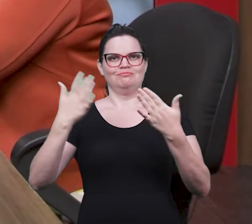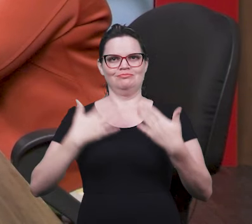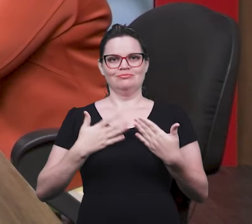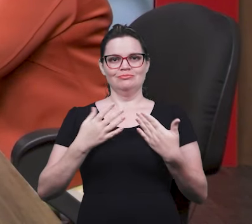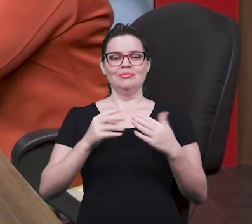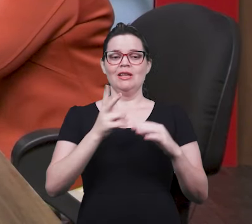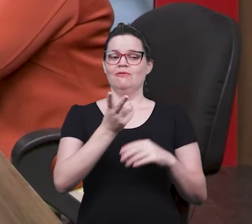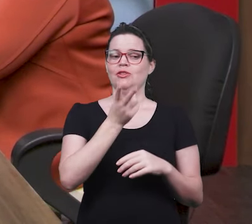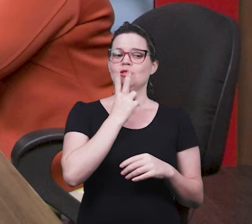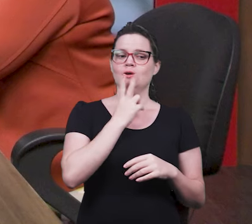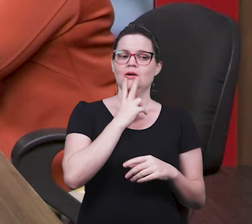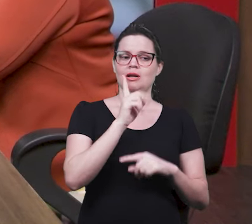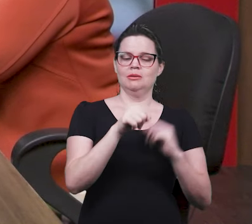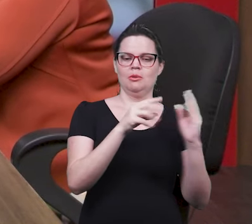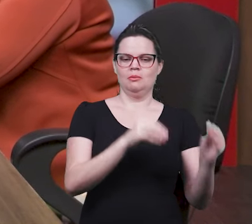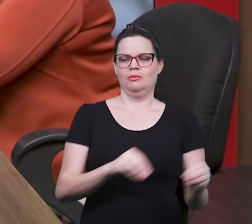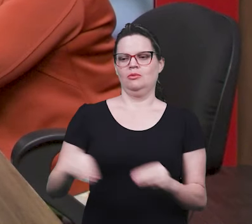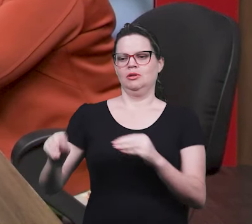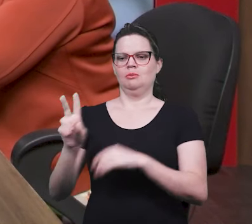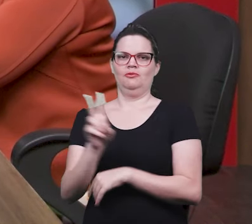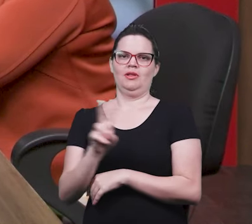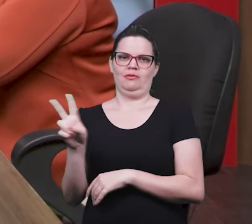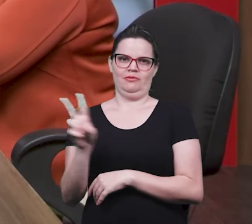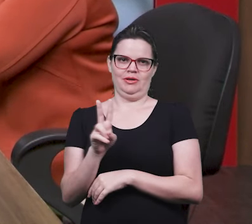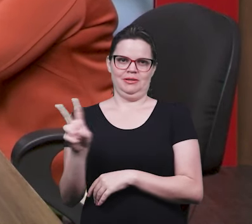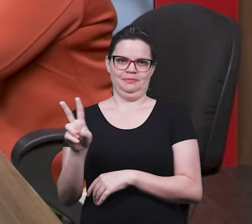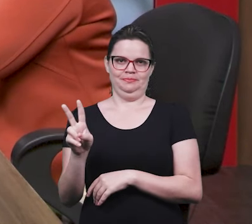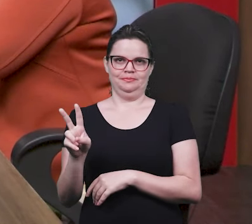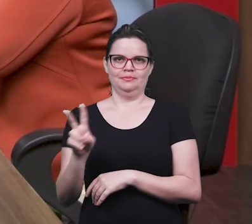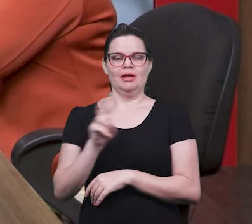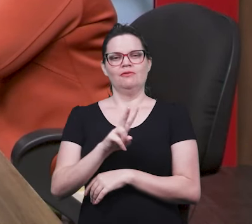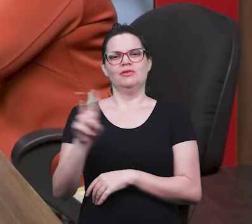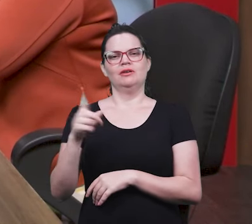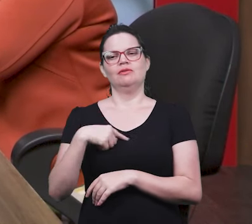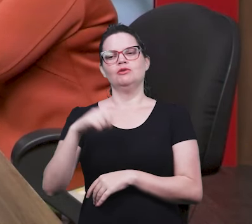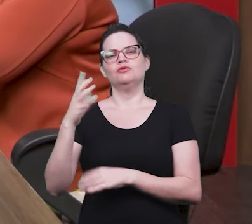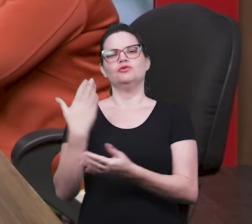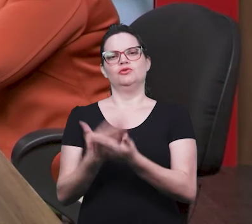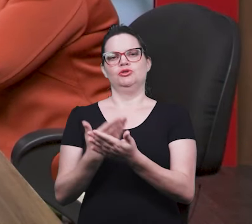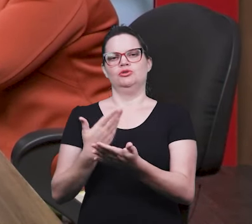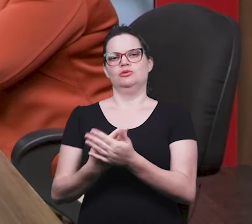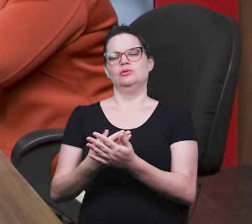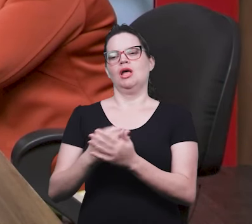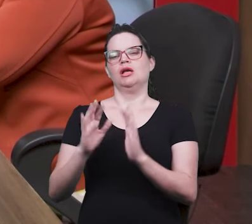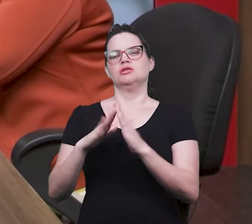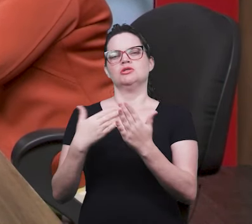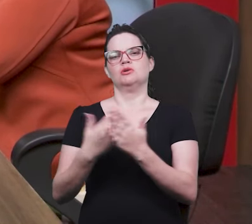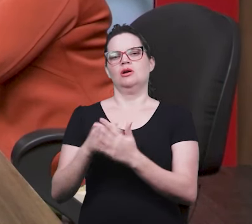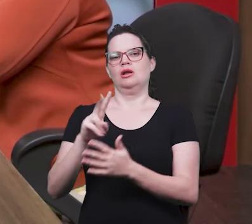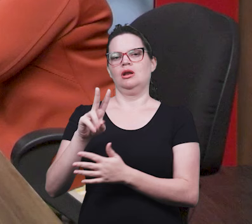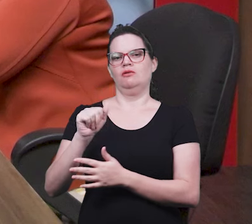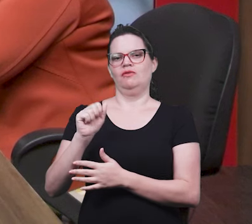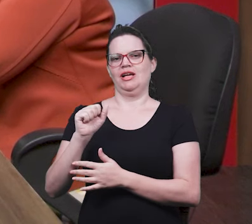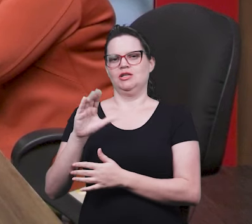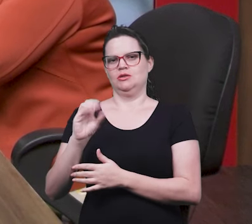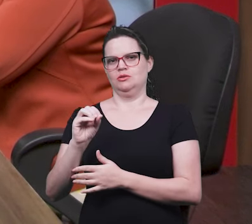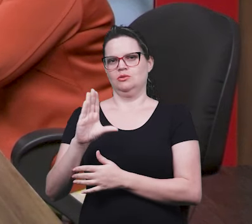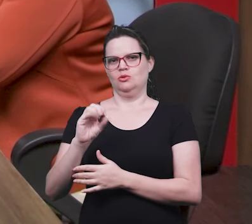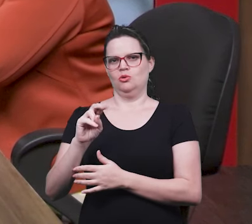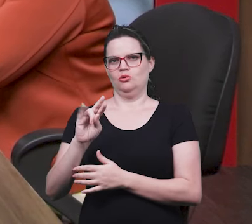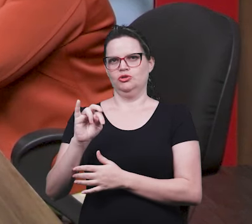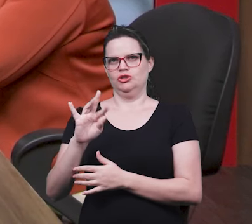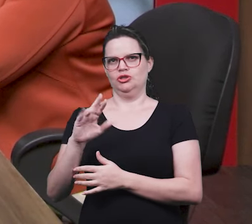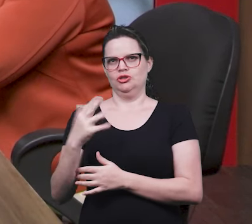aqui para Vila Velha. E aqui em Vila Velha eu fui estudar no Vascoitinho, depois eu fui estudar no Colégio Estadual,